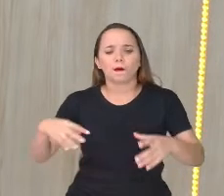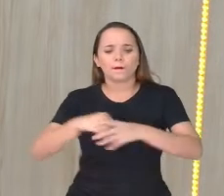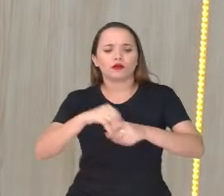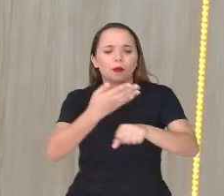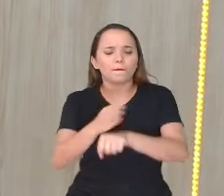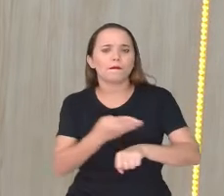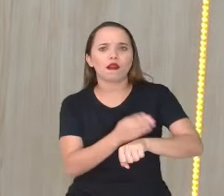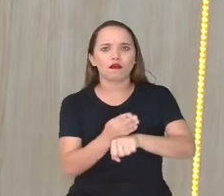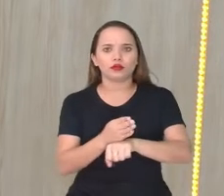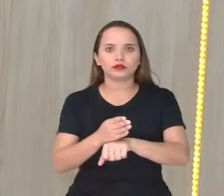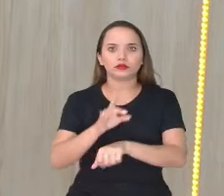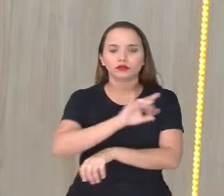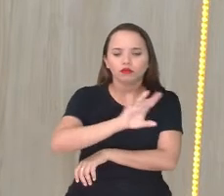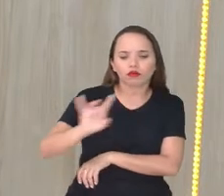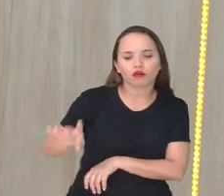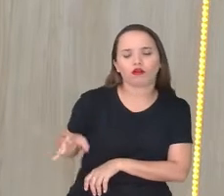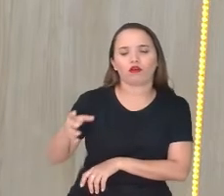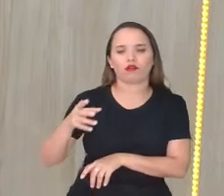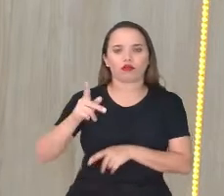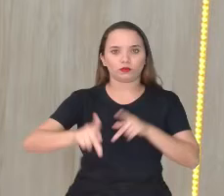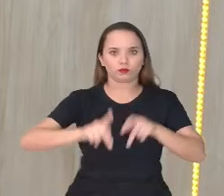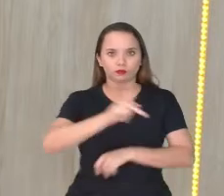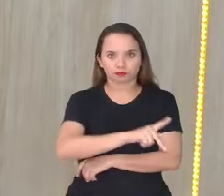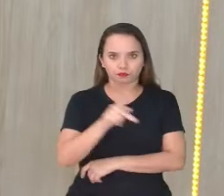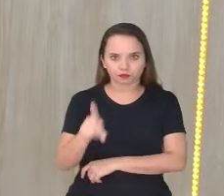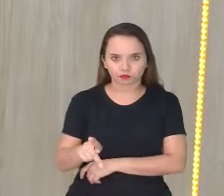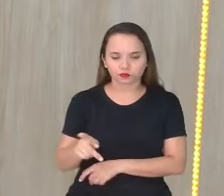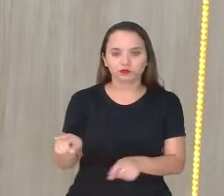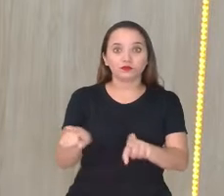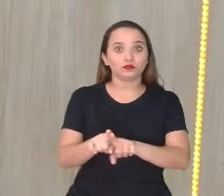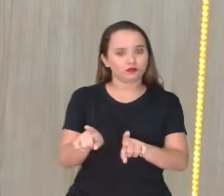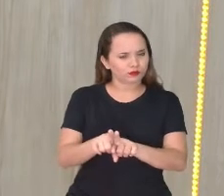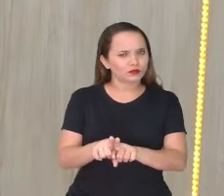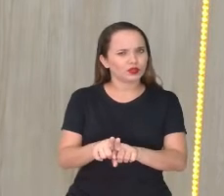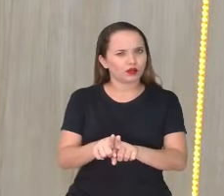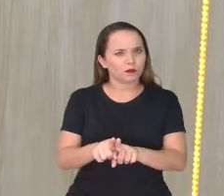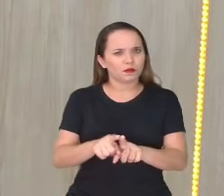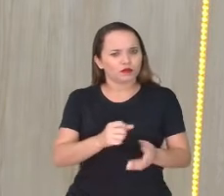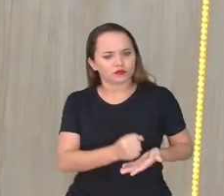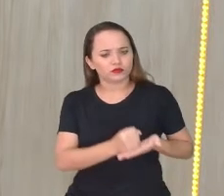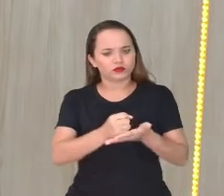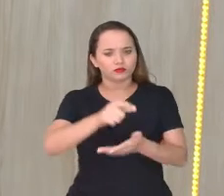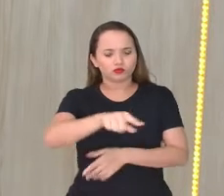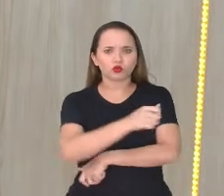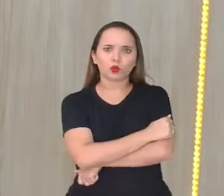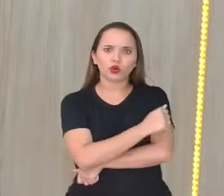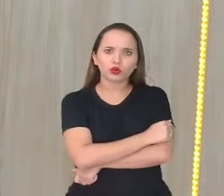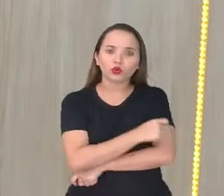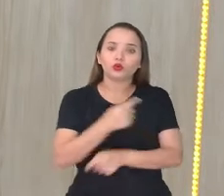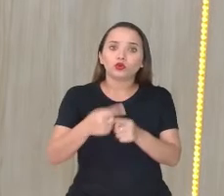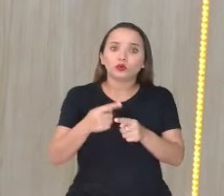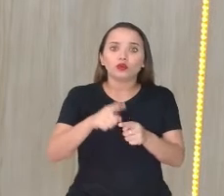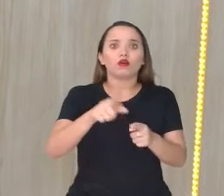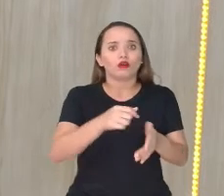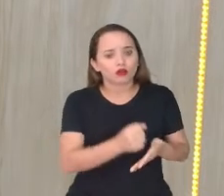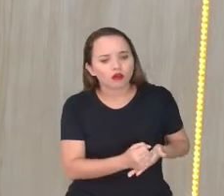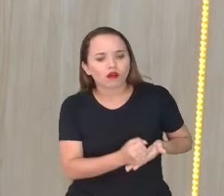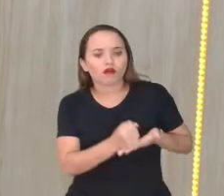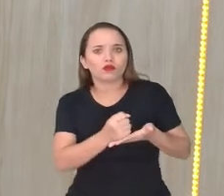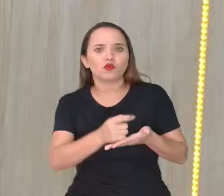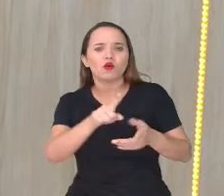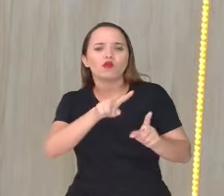cada professor. E também faz a diferença no estudante, porque ele é contemplado com esse seu